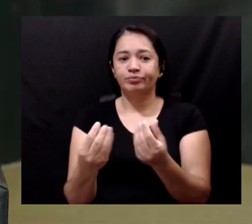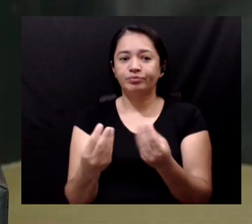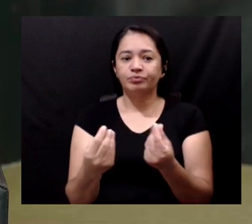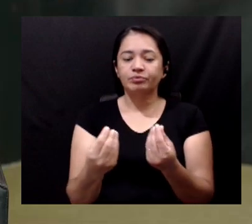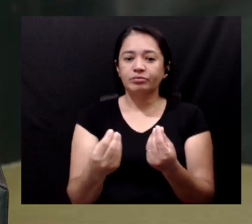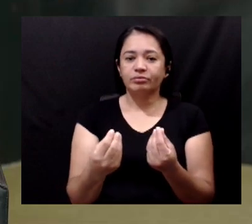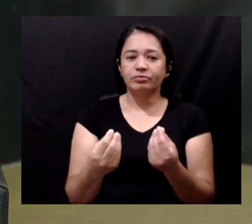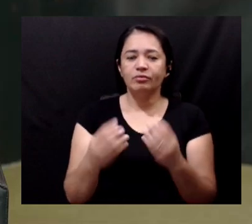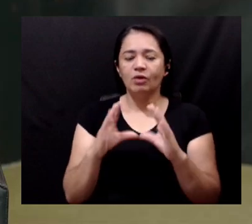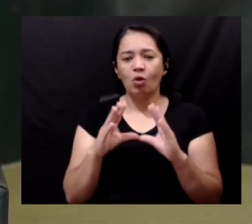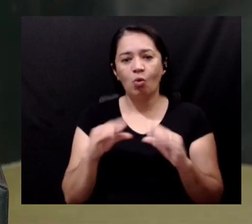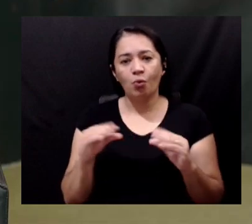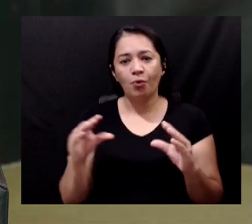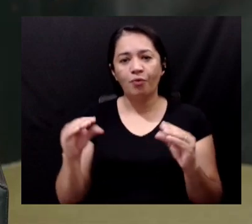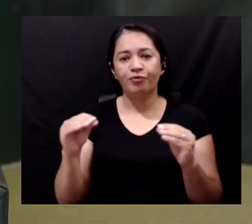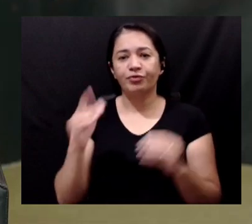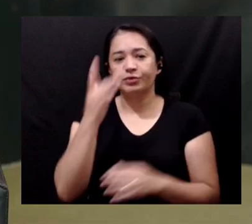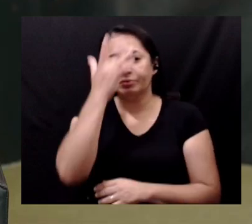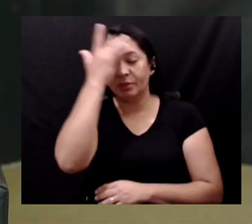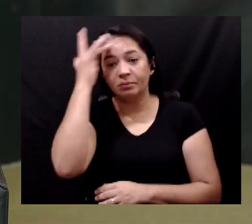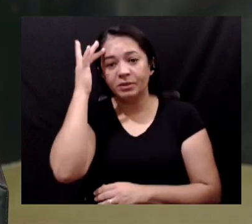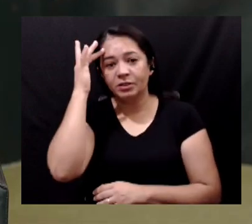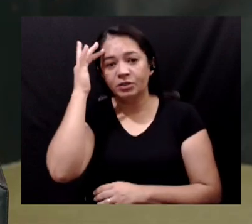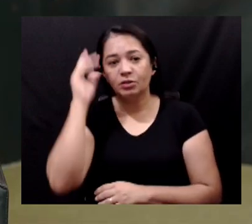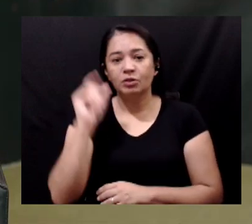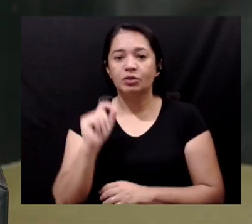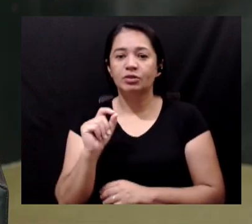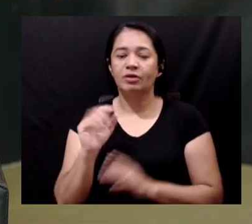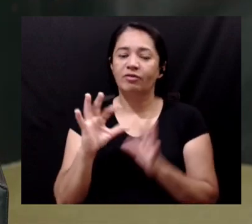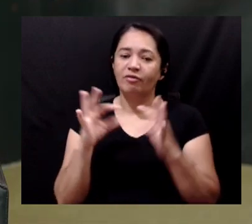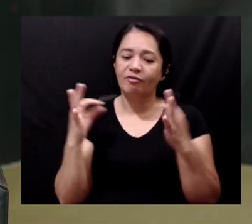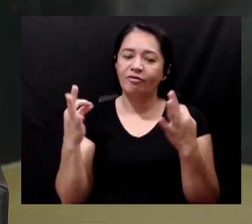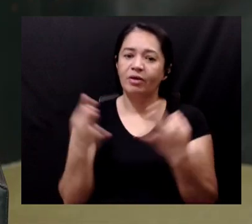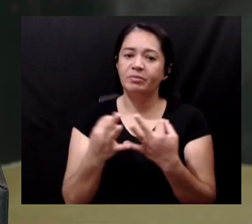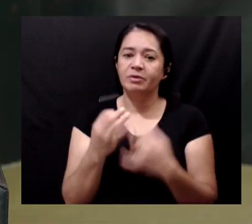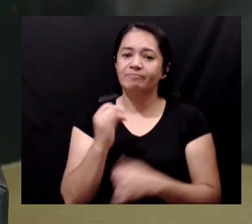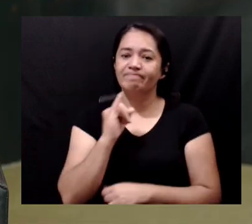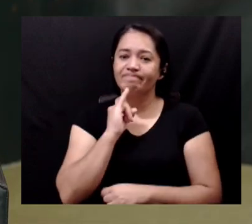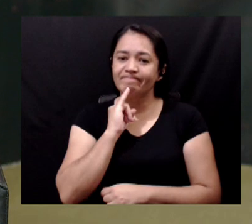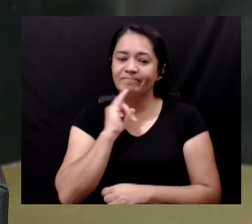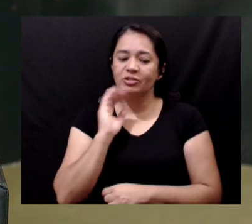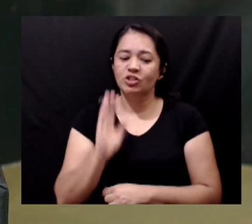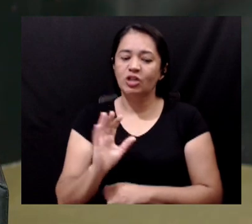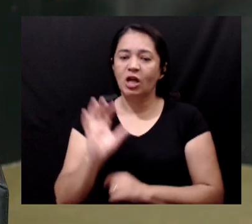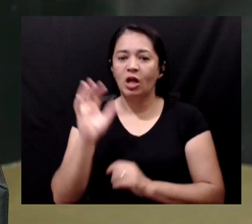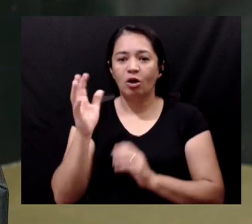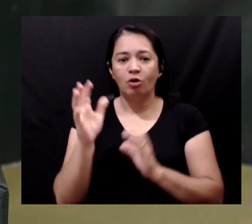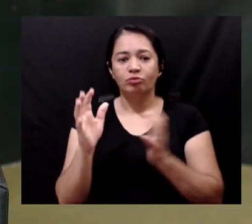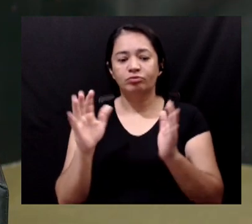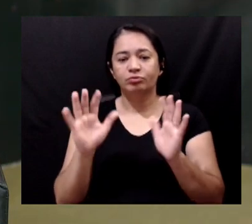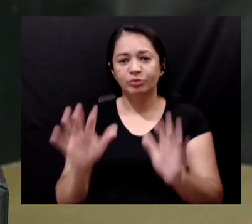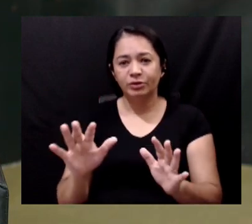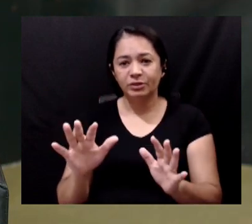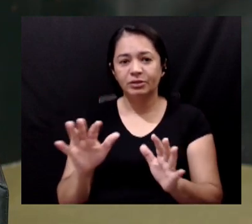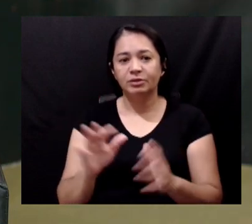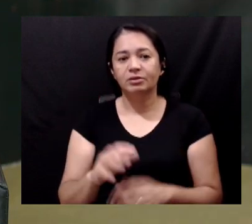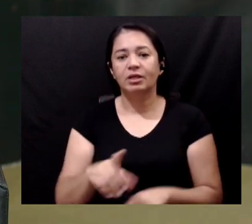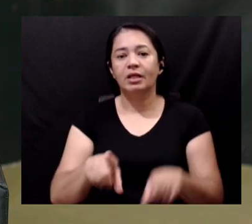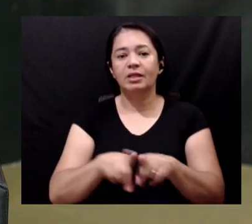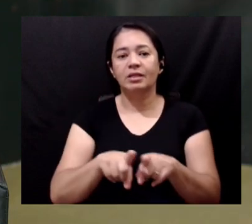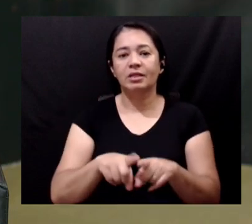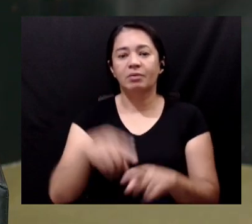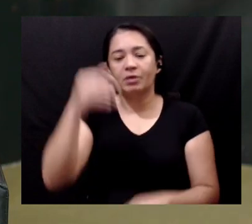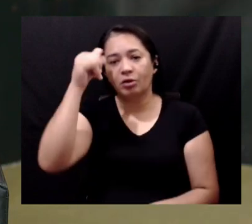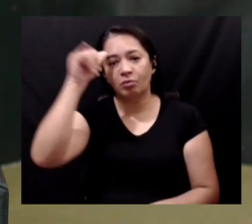né, para pessoas que, famílias que infelizmente passaram por essa situação e também uma prevenção para